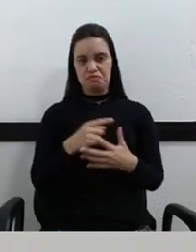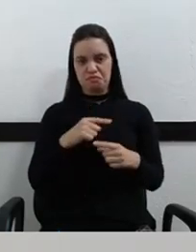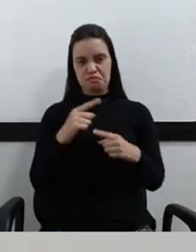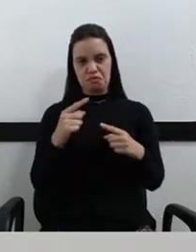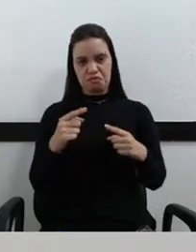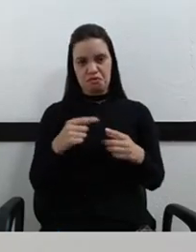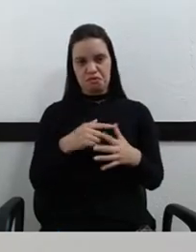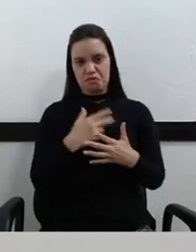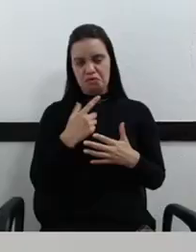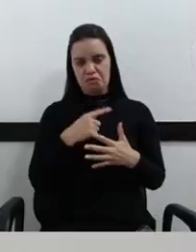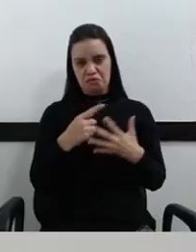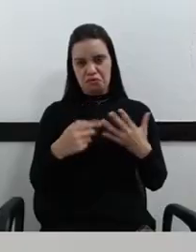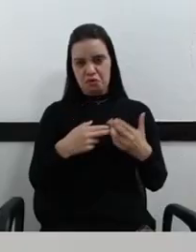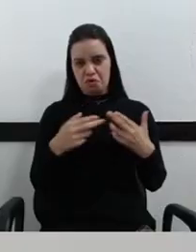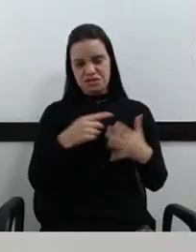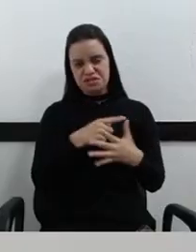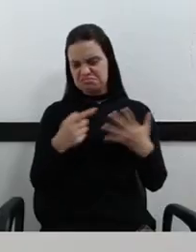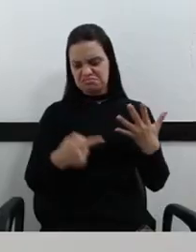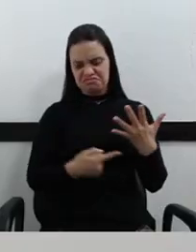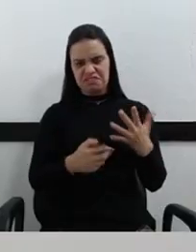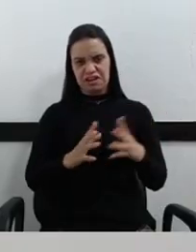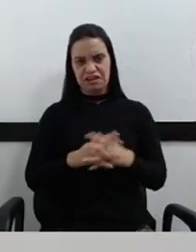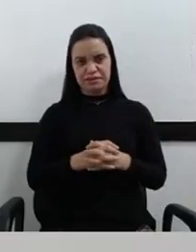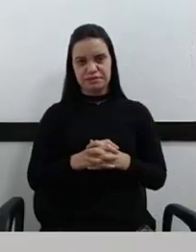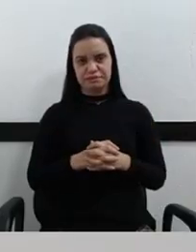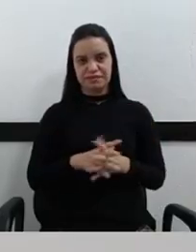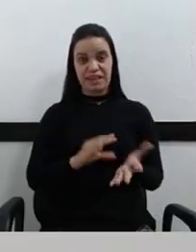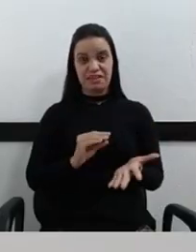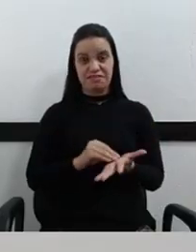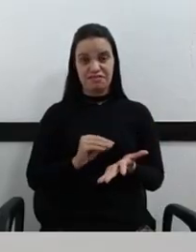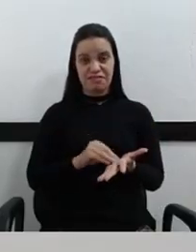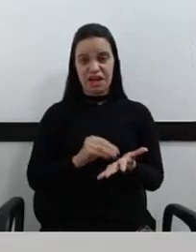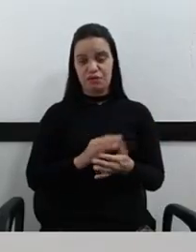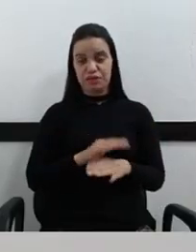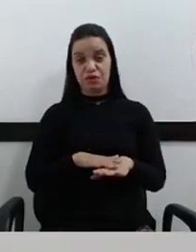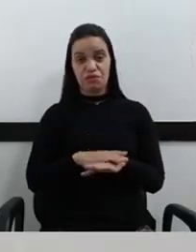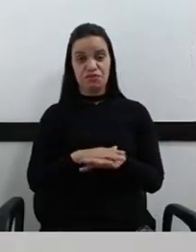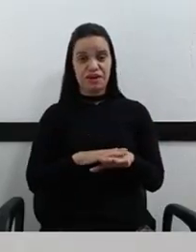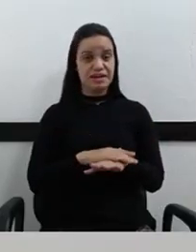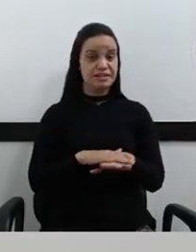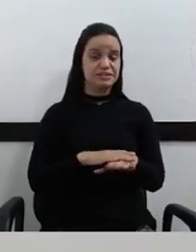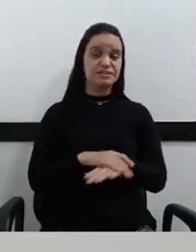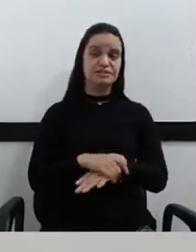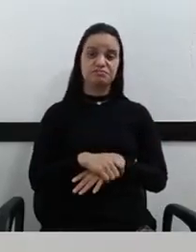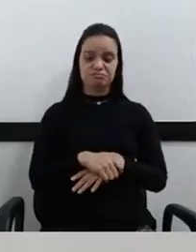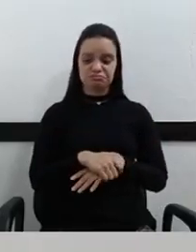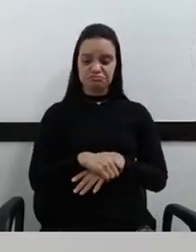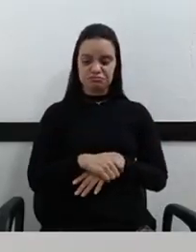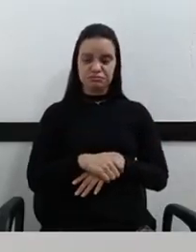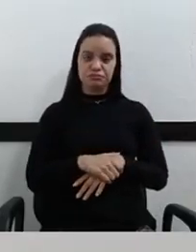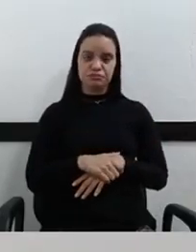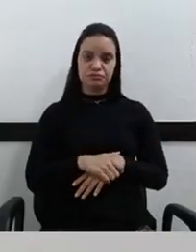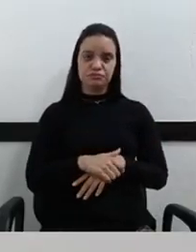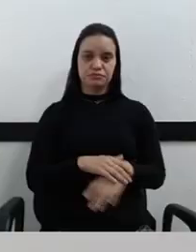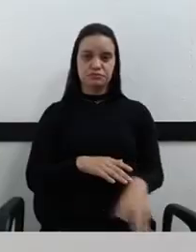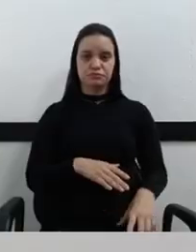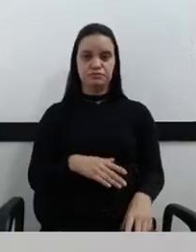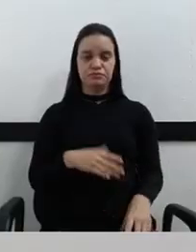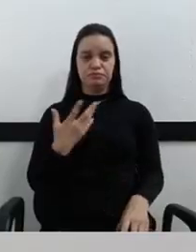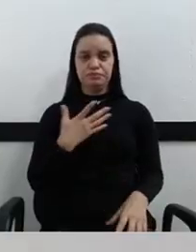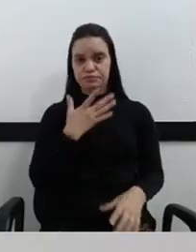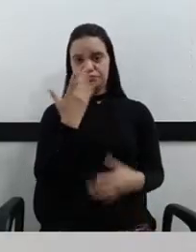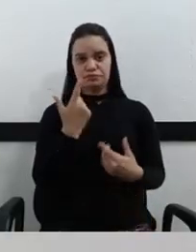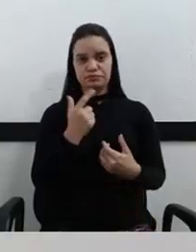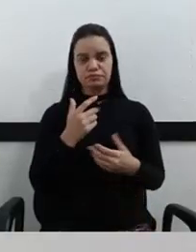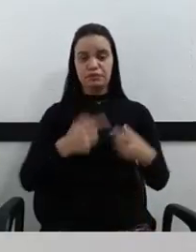falas mal feitas, por diálogos mal estabelecidos, falta de conversa entre a gente, por 1000 motivos. Por 1000 motivos. Por desavença pessoal,